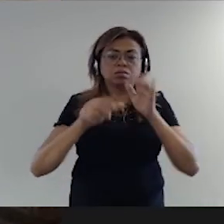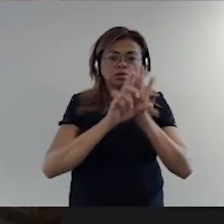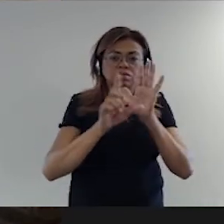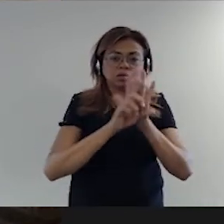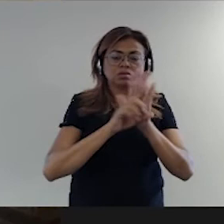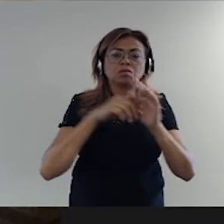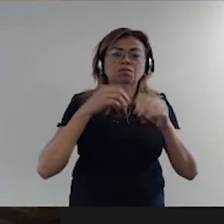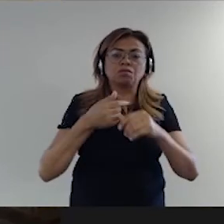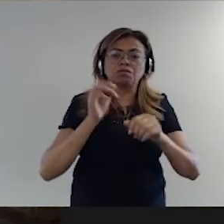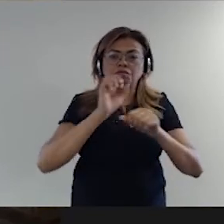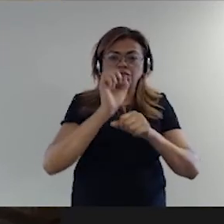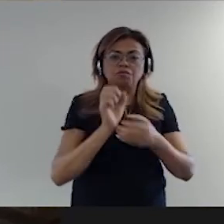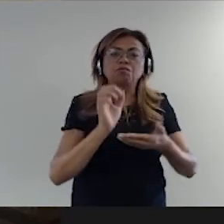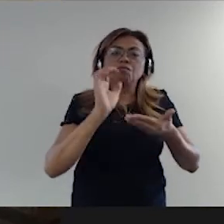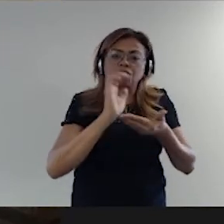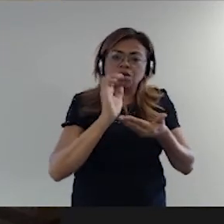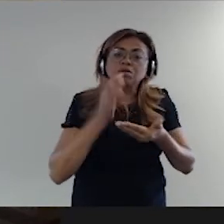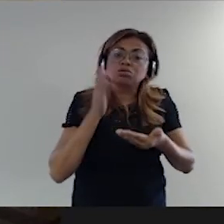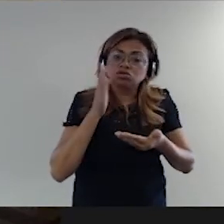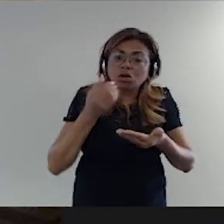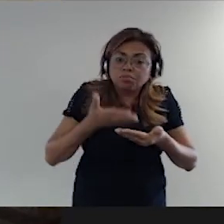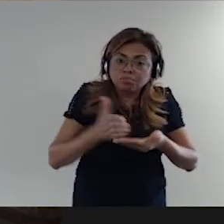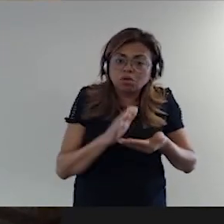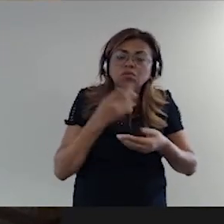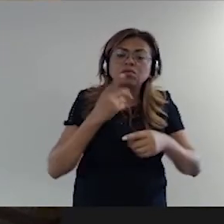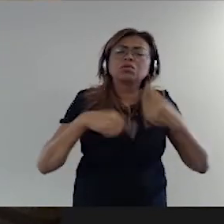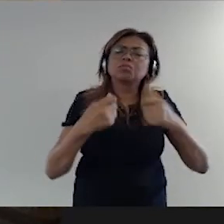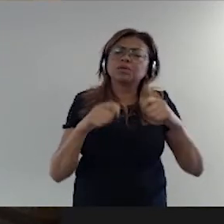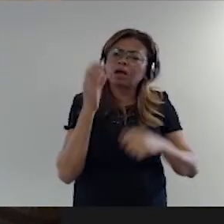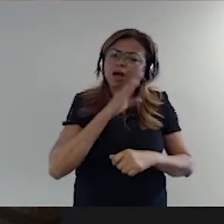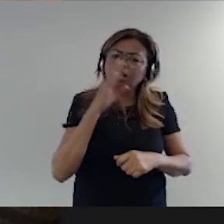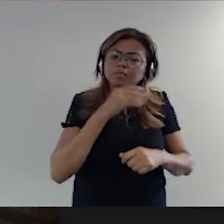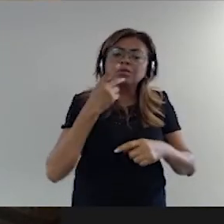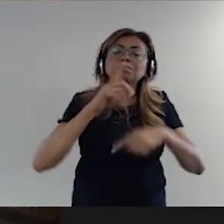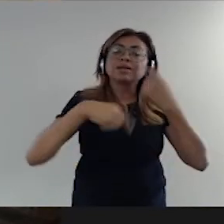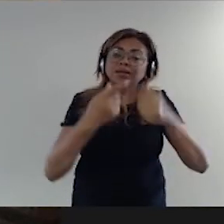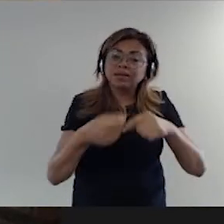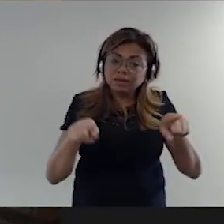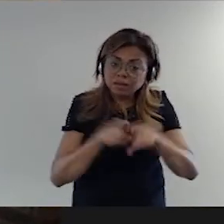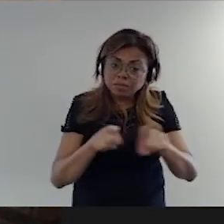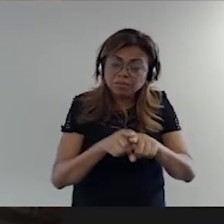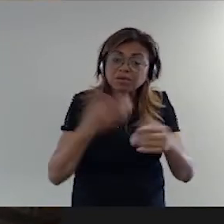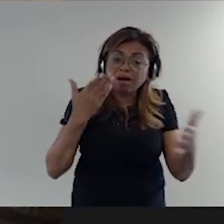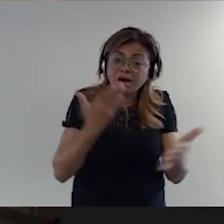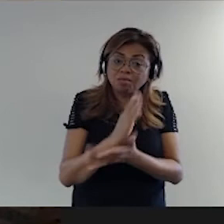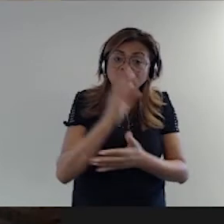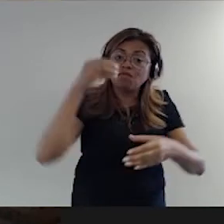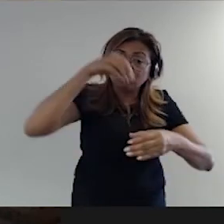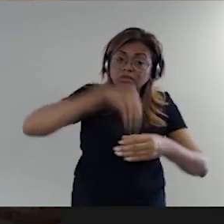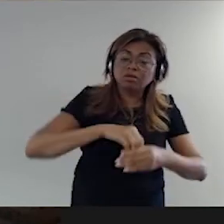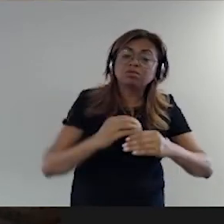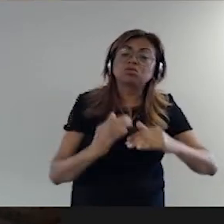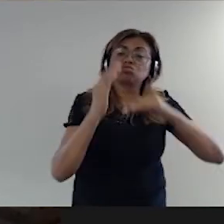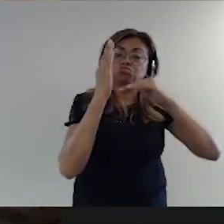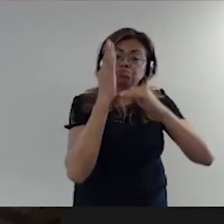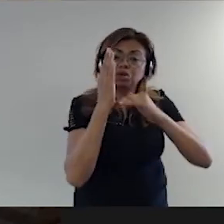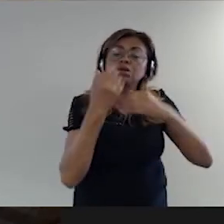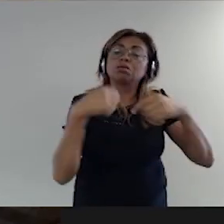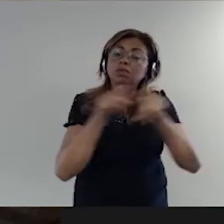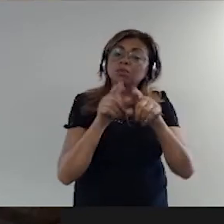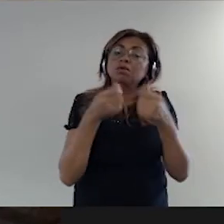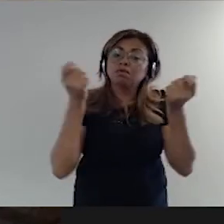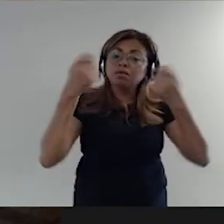aprovada pela Câmara, nós estamos cuidando para que seja com celeridade aprovada no Senado, vai abrir uma nova possibilidade para aqueles que atuam em